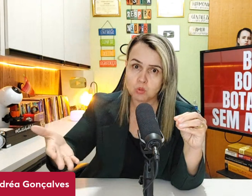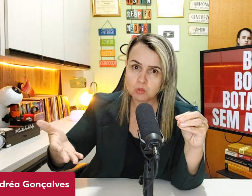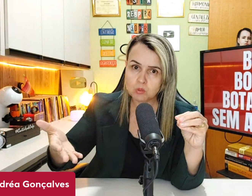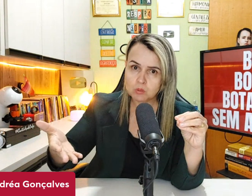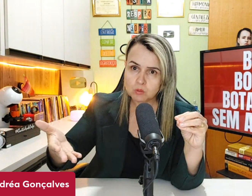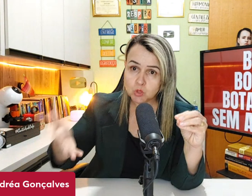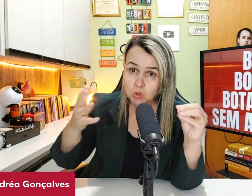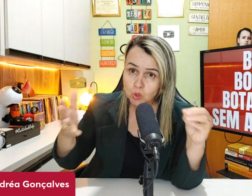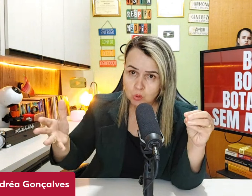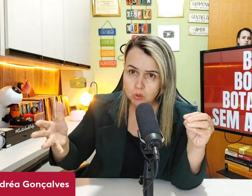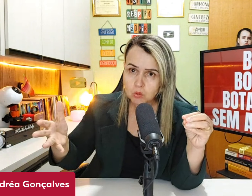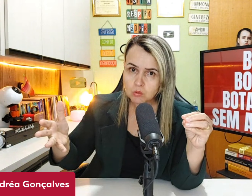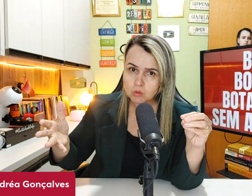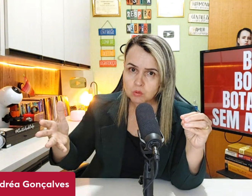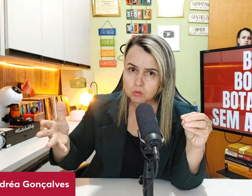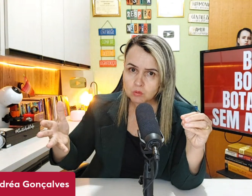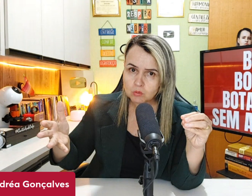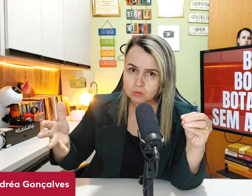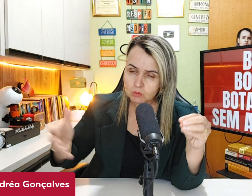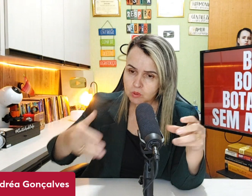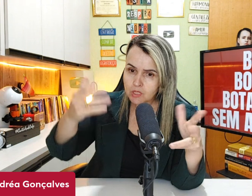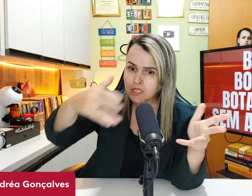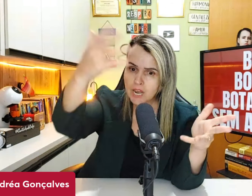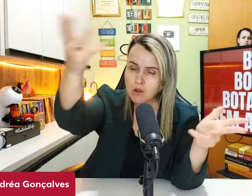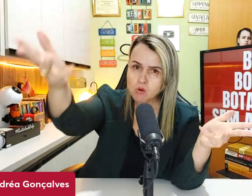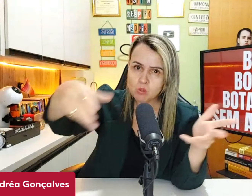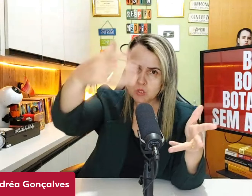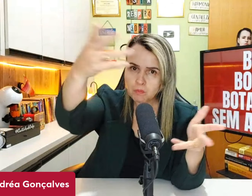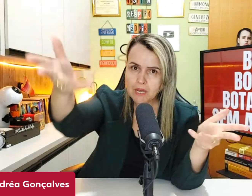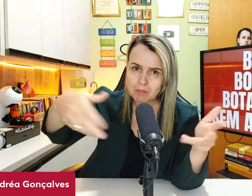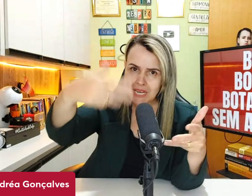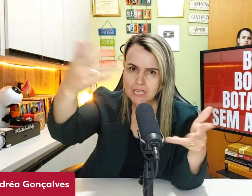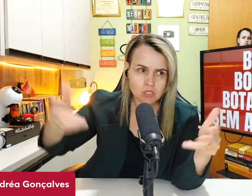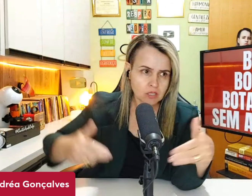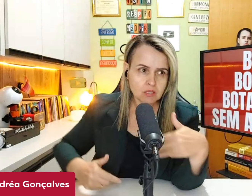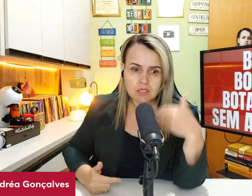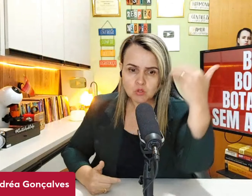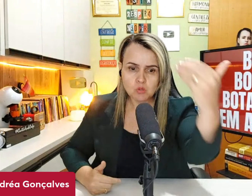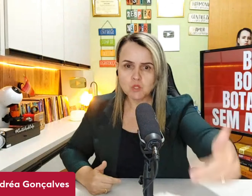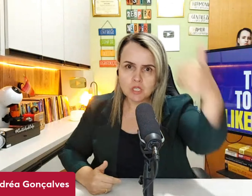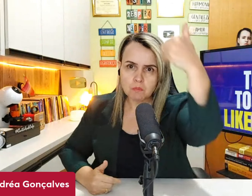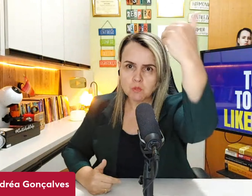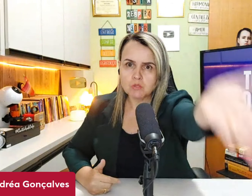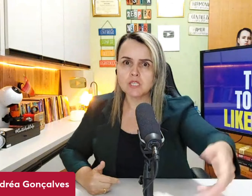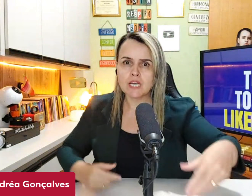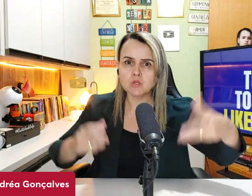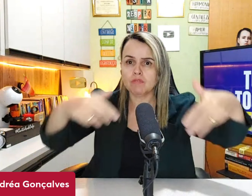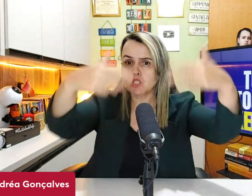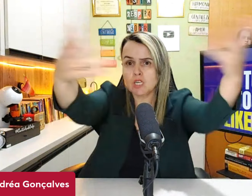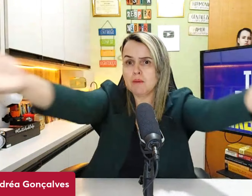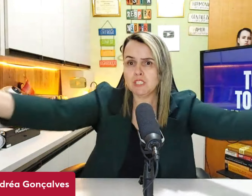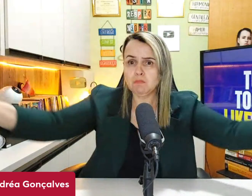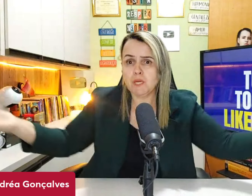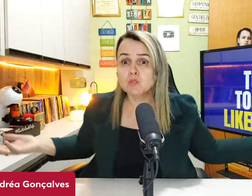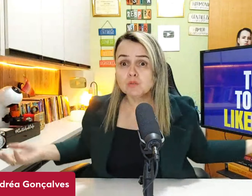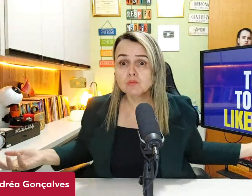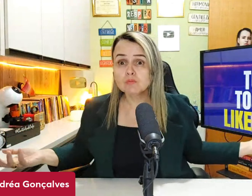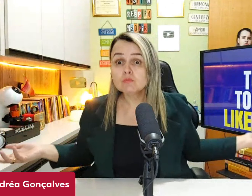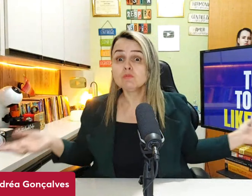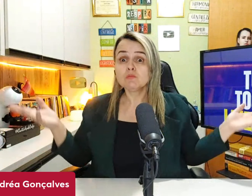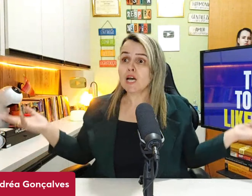todos de todos e daí criar concurso para brigadista nos municípios nos Estados ó vai gerar Mais